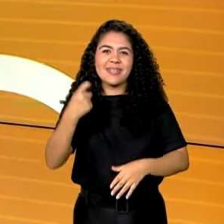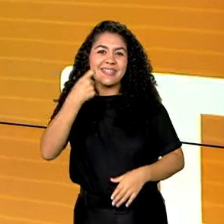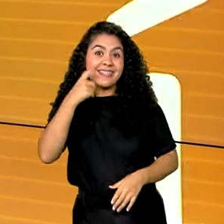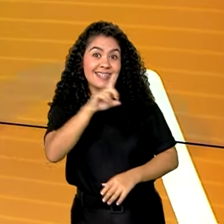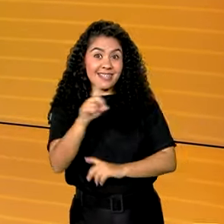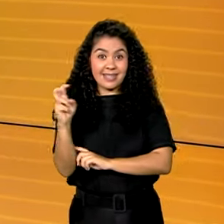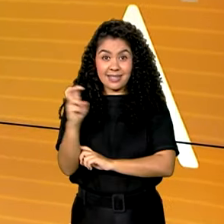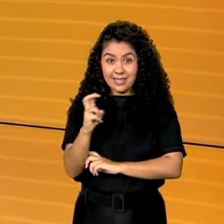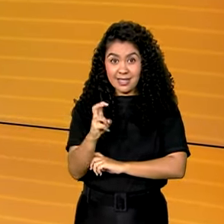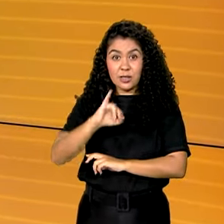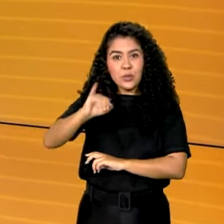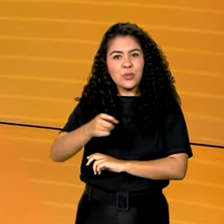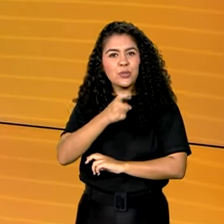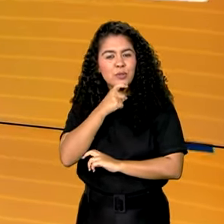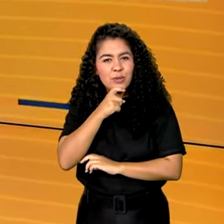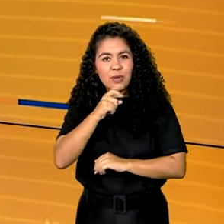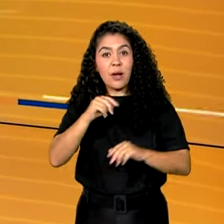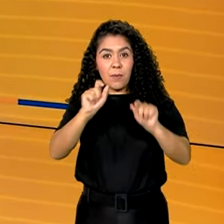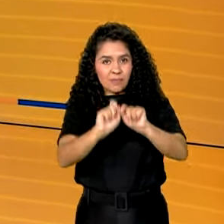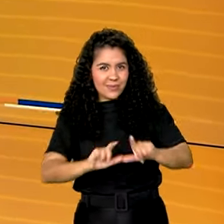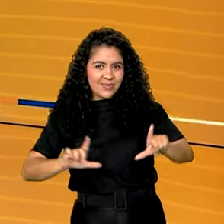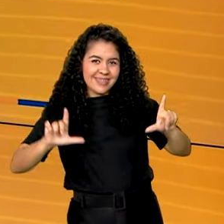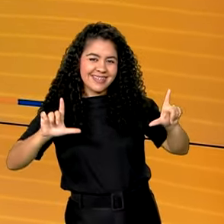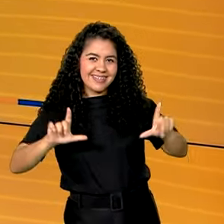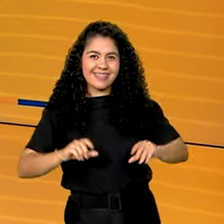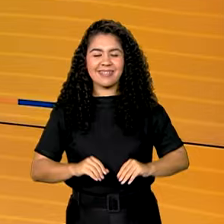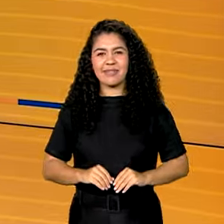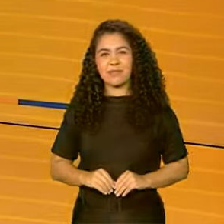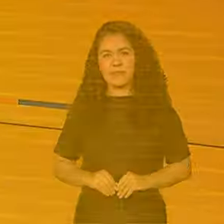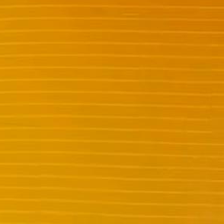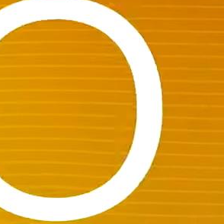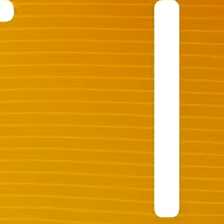-feira, 5 de julho, o Brasil em Dia começa agora.